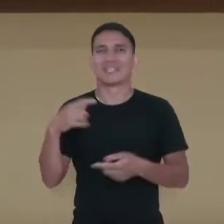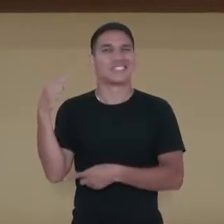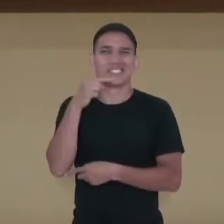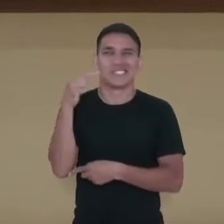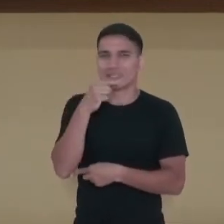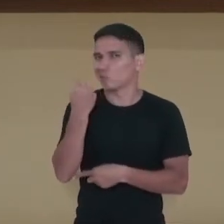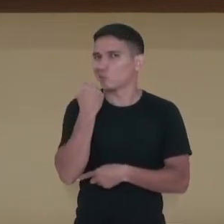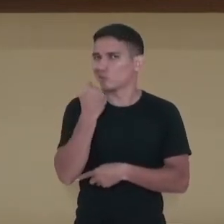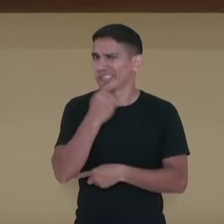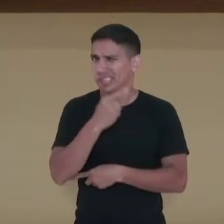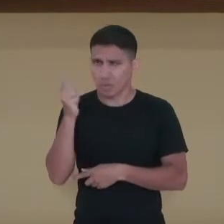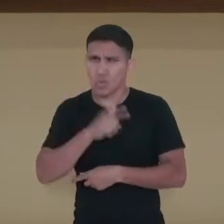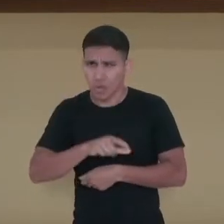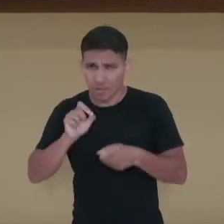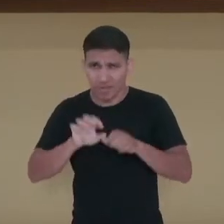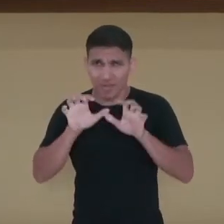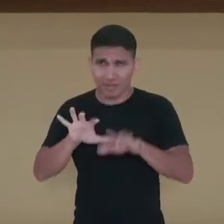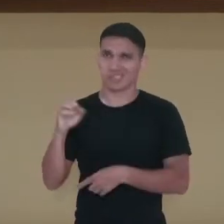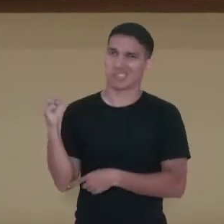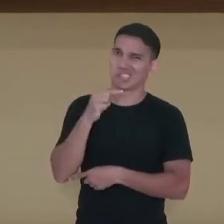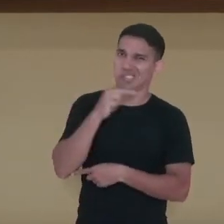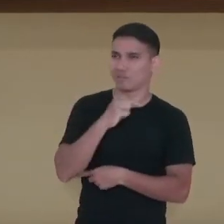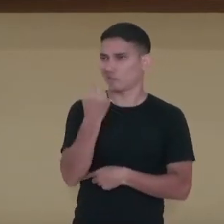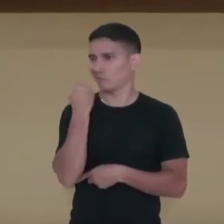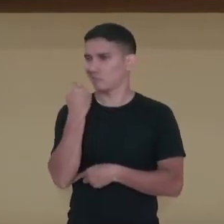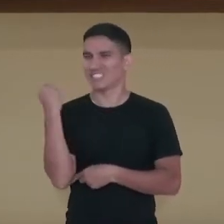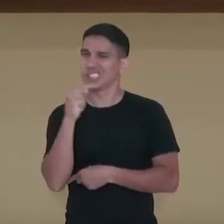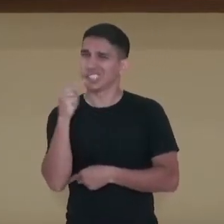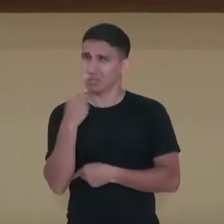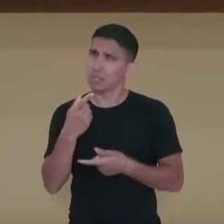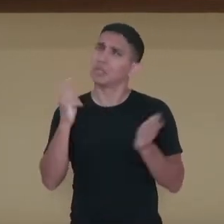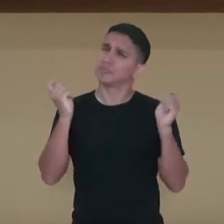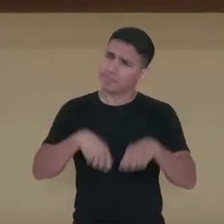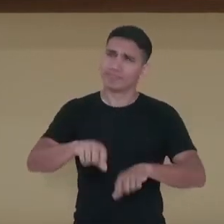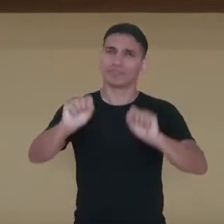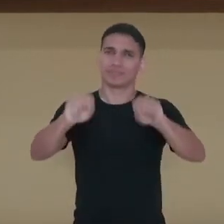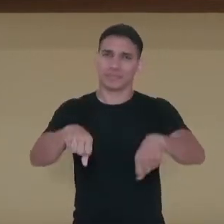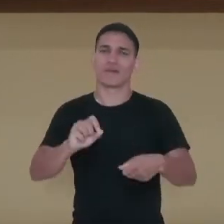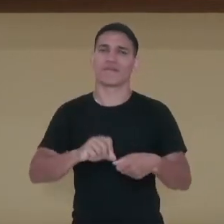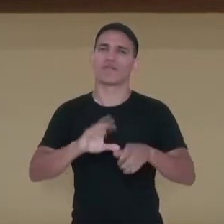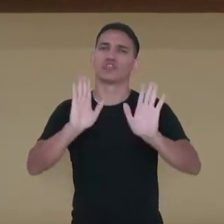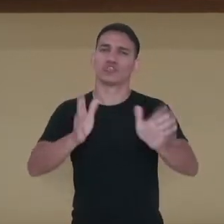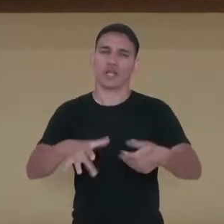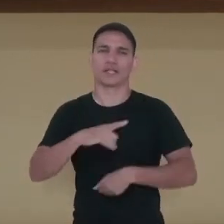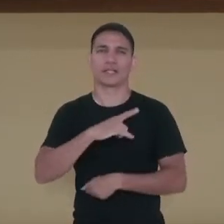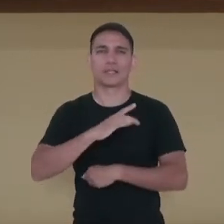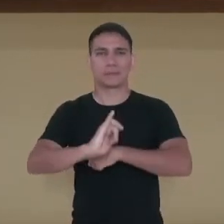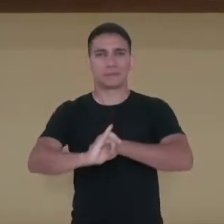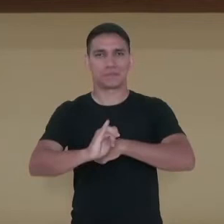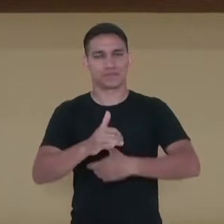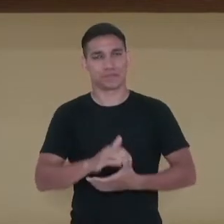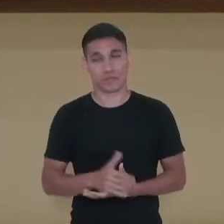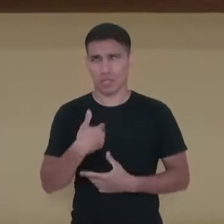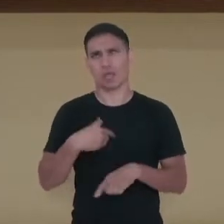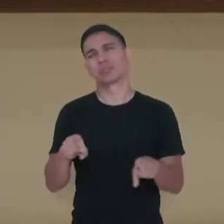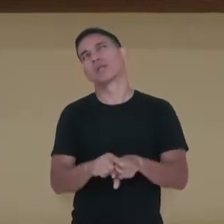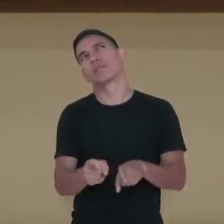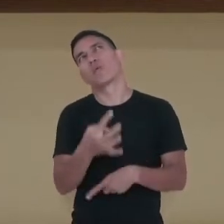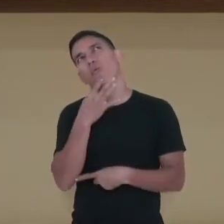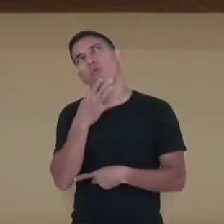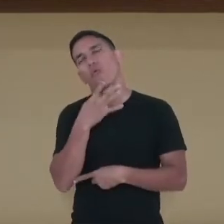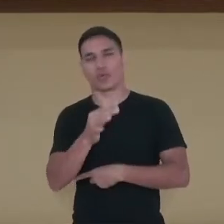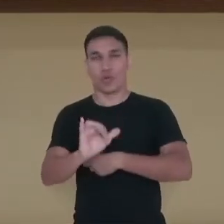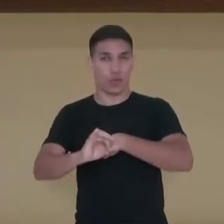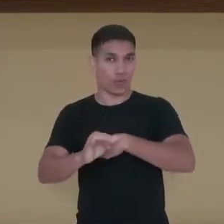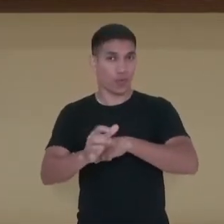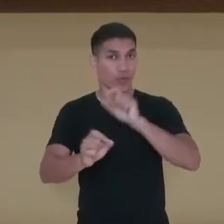fazer uma crônica sobre escovar os dentes? Você pode ter certeza que alguém já fez essa crônica. Eu, inclusive, conheço uma